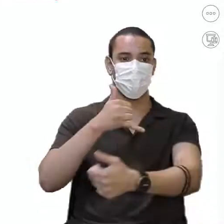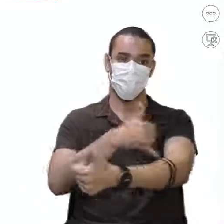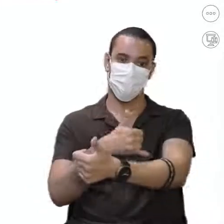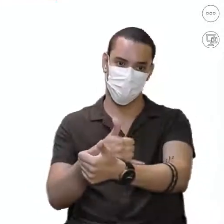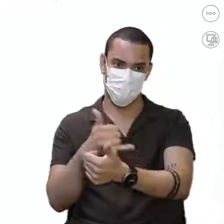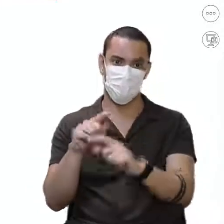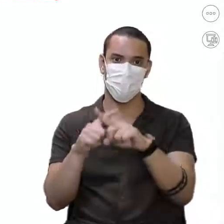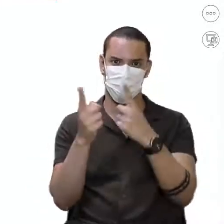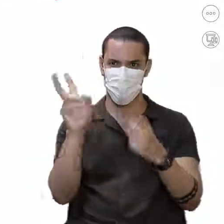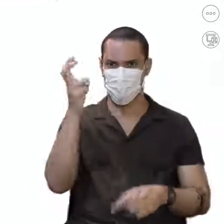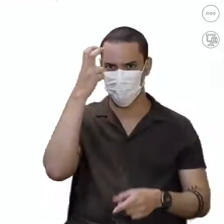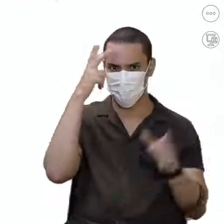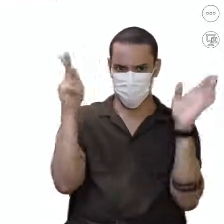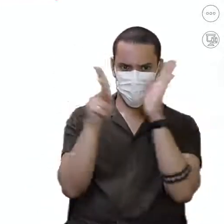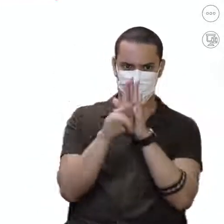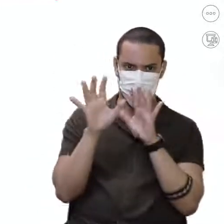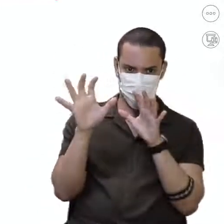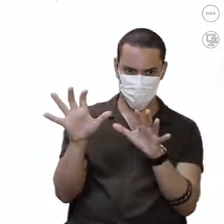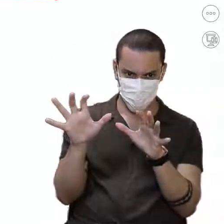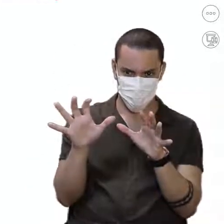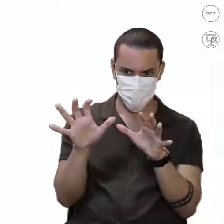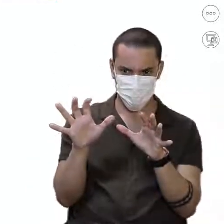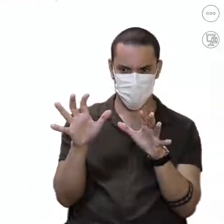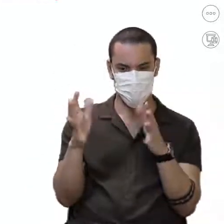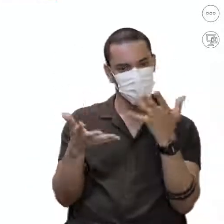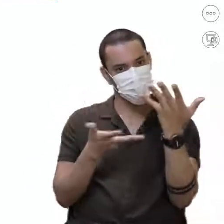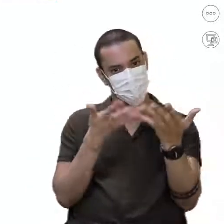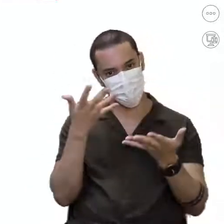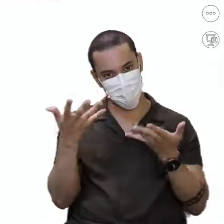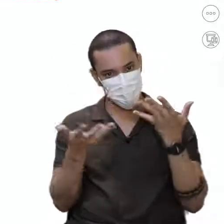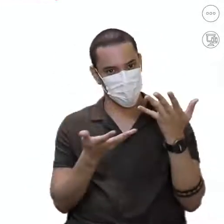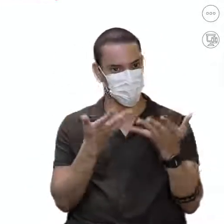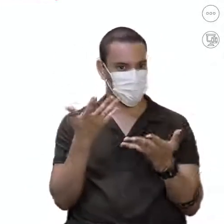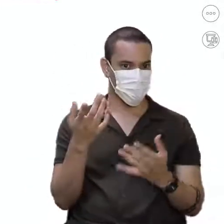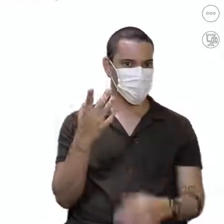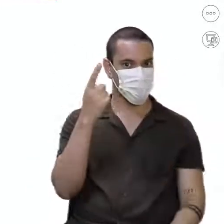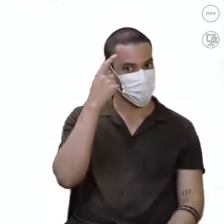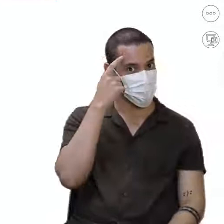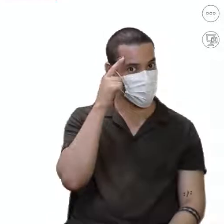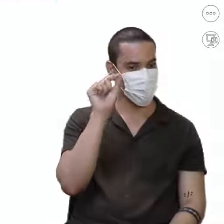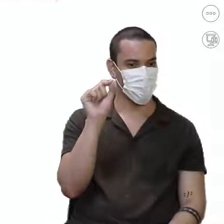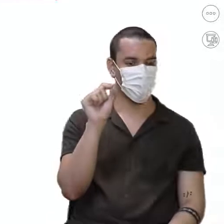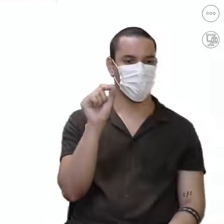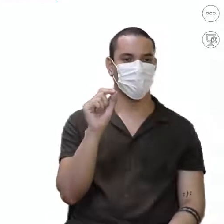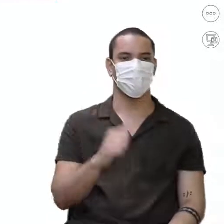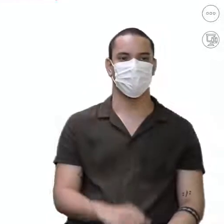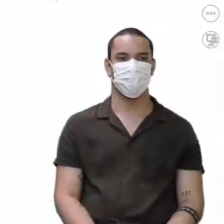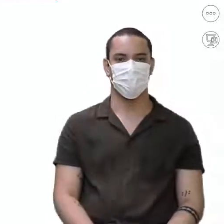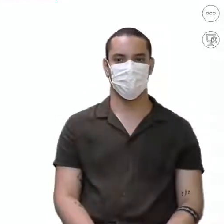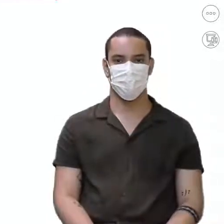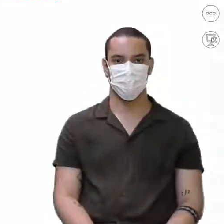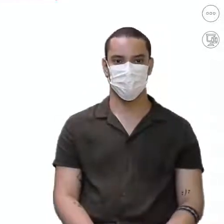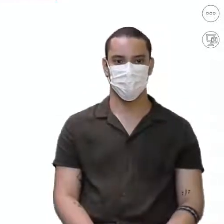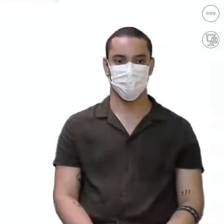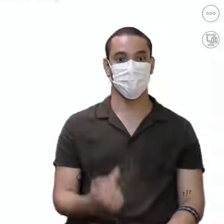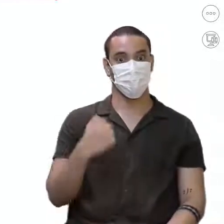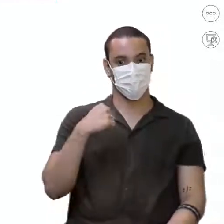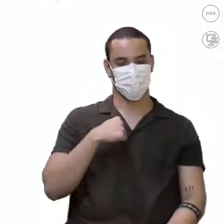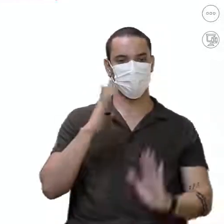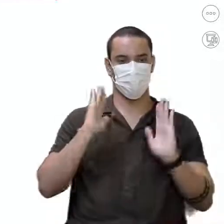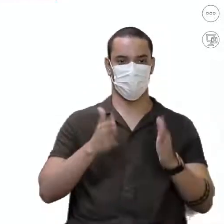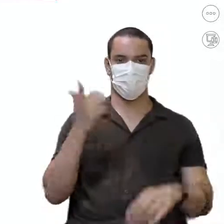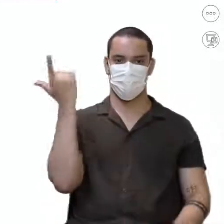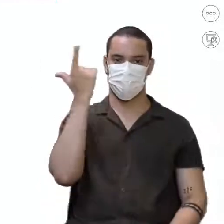que é sobre isso a ideia central do texto? A cultura dos antigos marinheiros fazerem tatuagens? Bem, eu